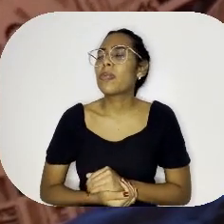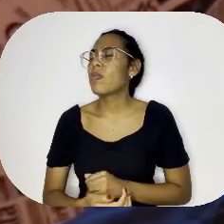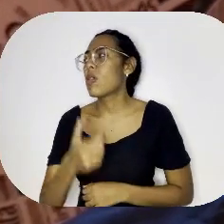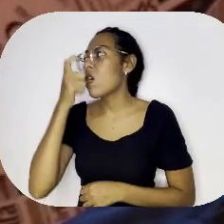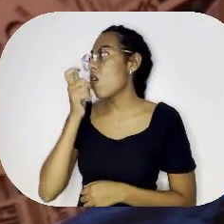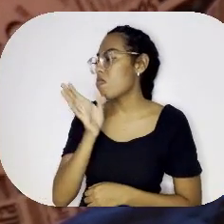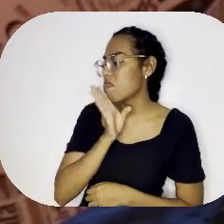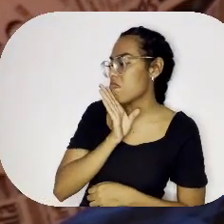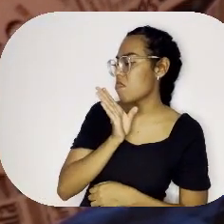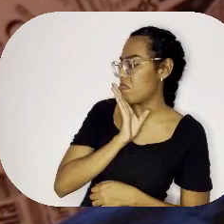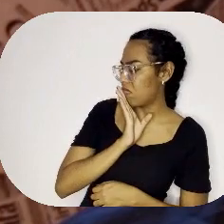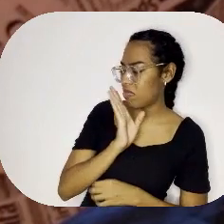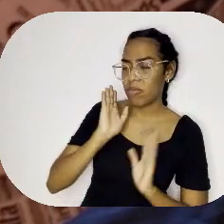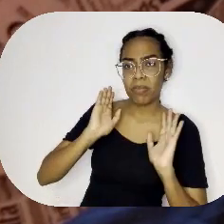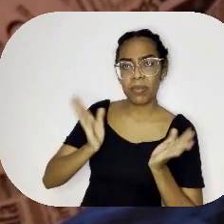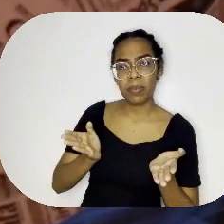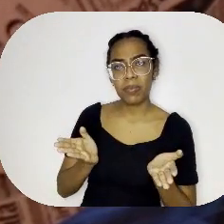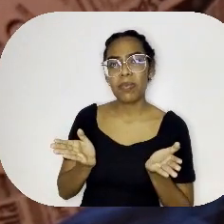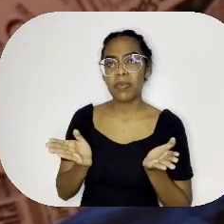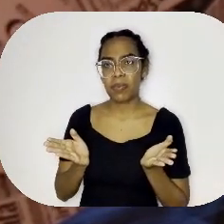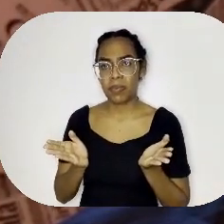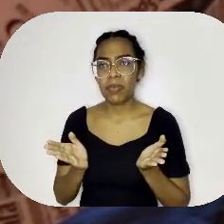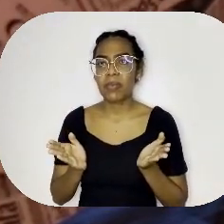rejeita bem